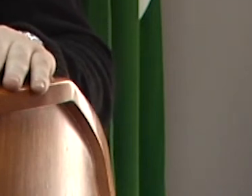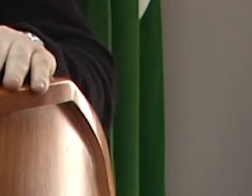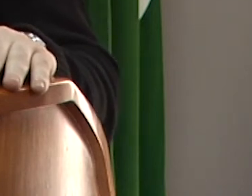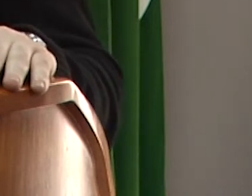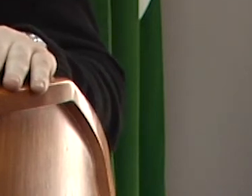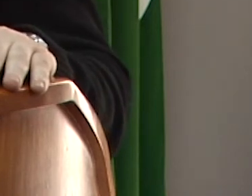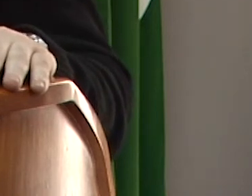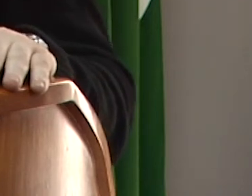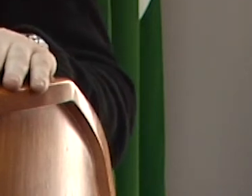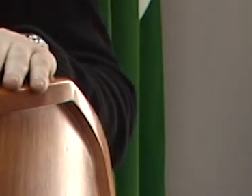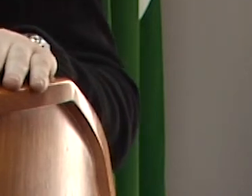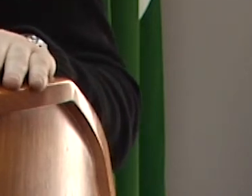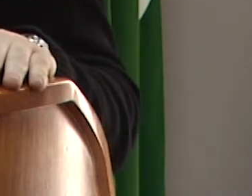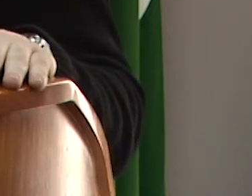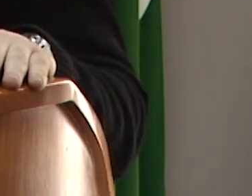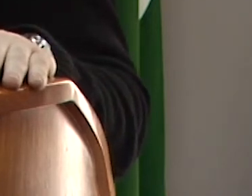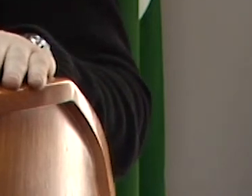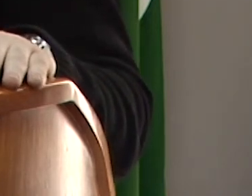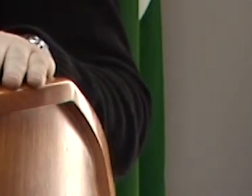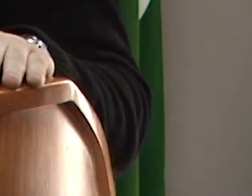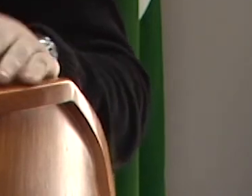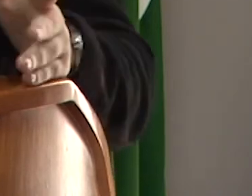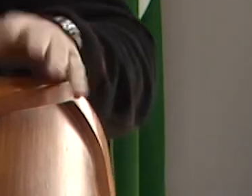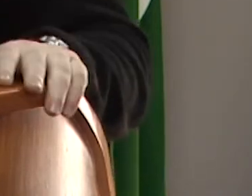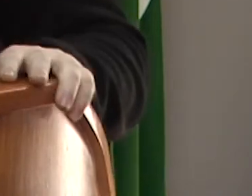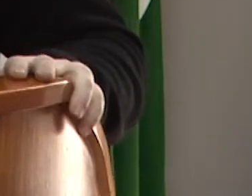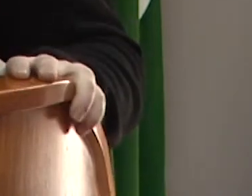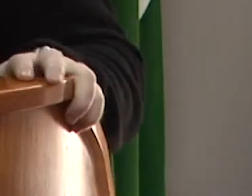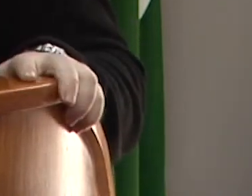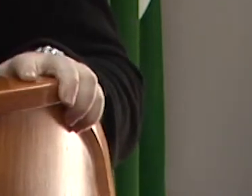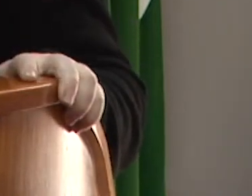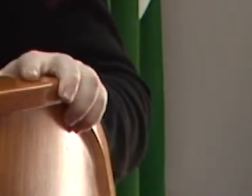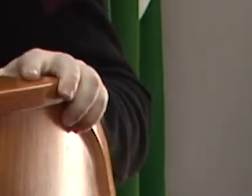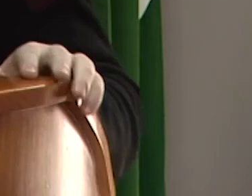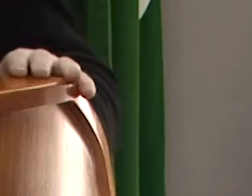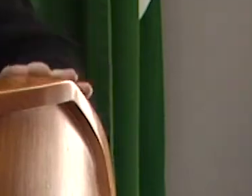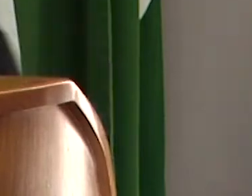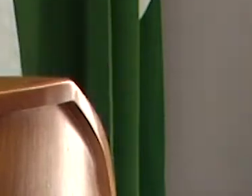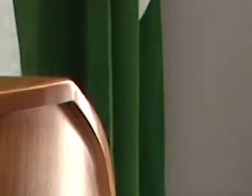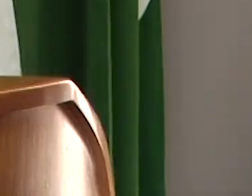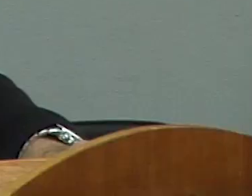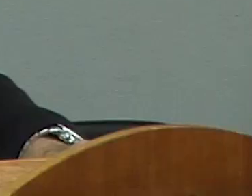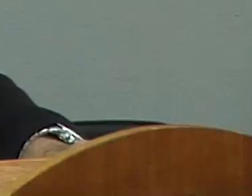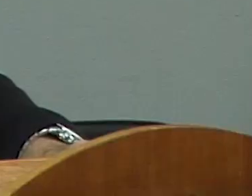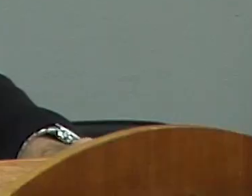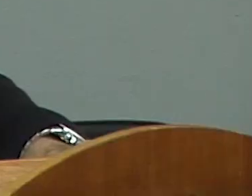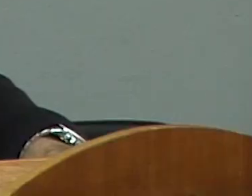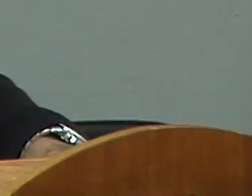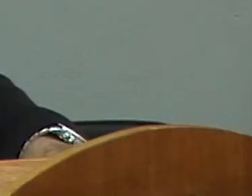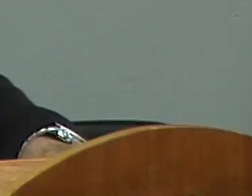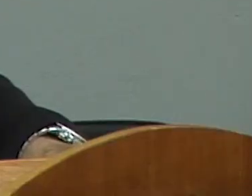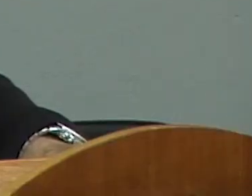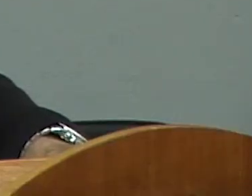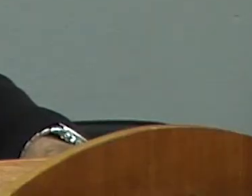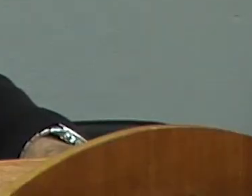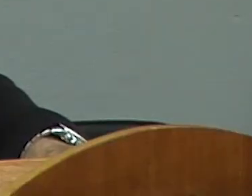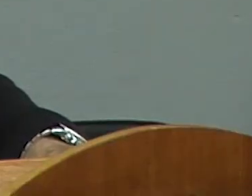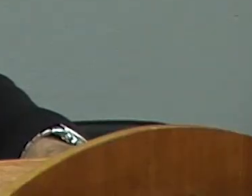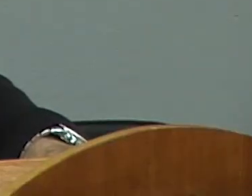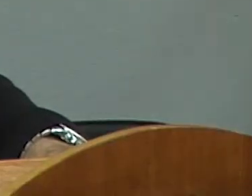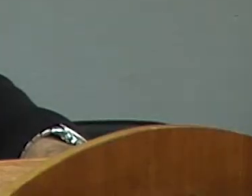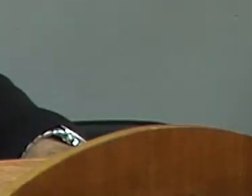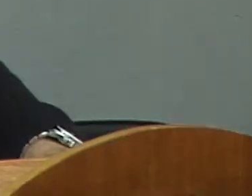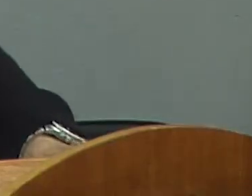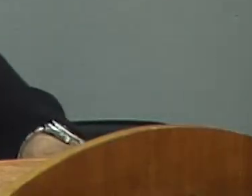nossa candidatura lá em 2014. Muito obrigado, senhor presidente, e demais colegas que nos assistem. Obrigado,